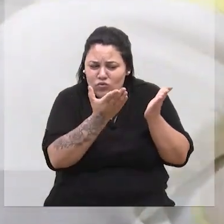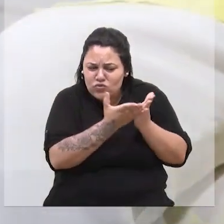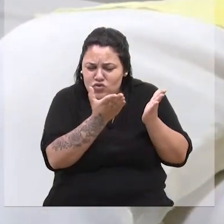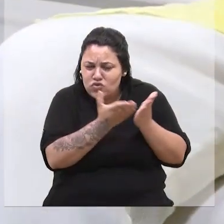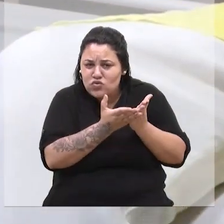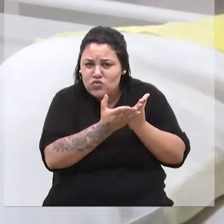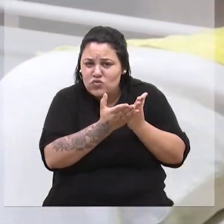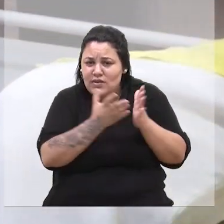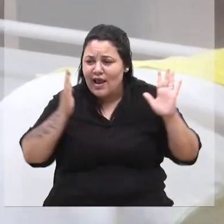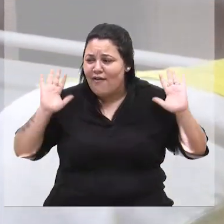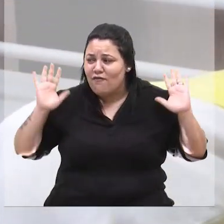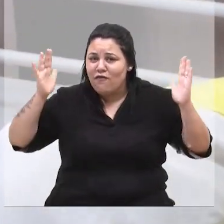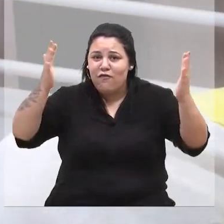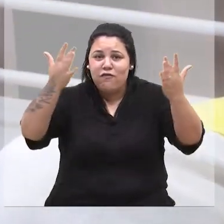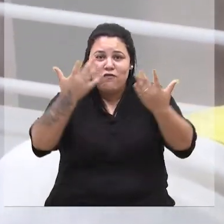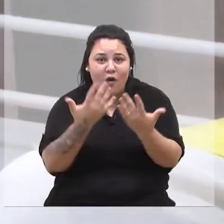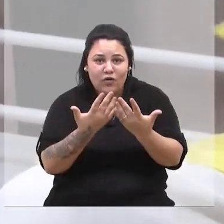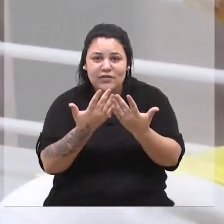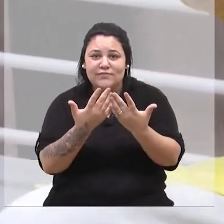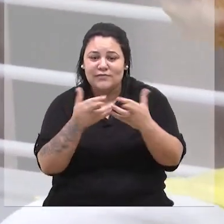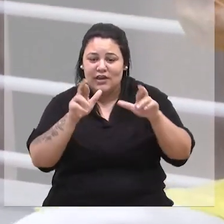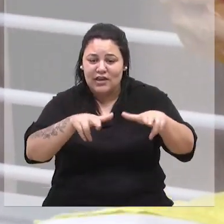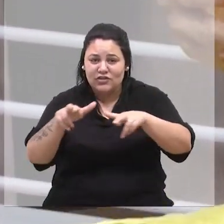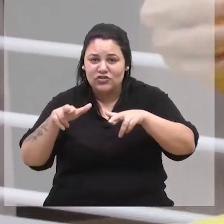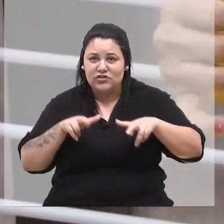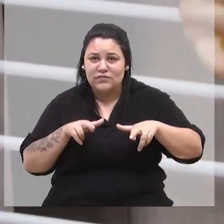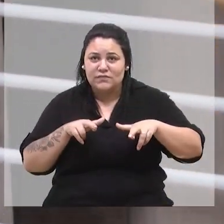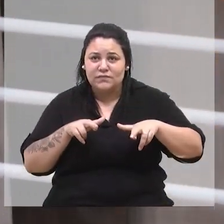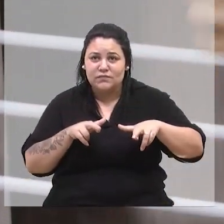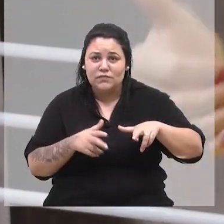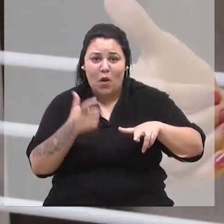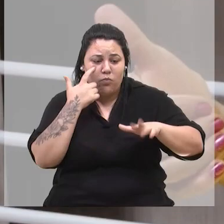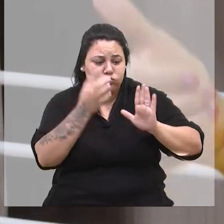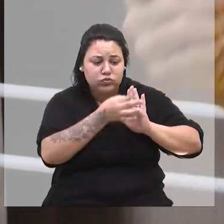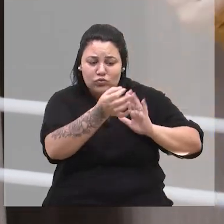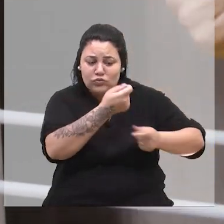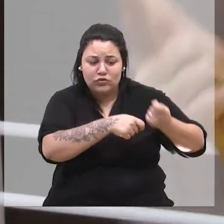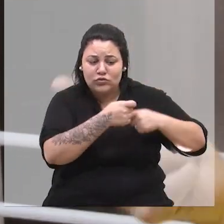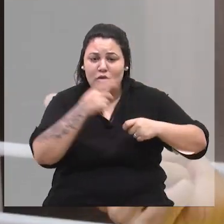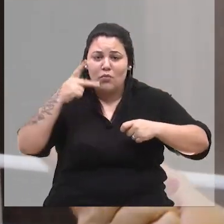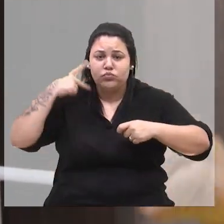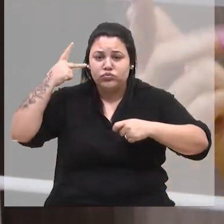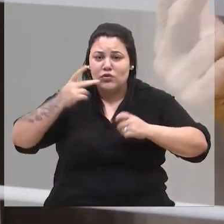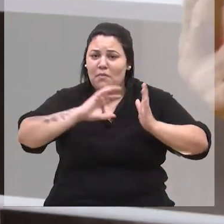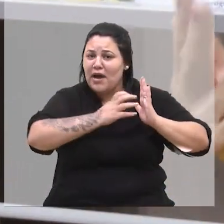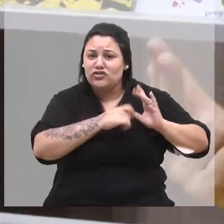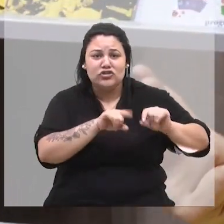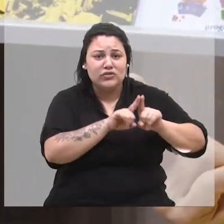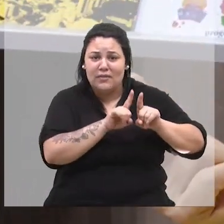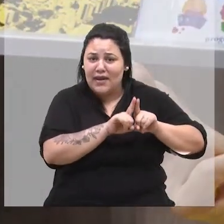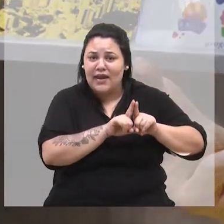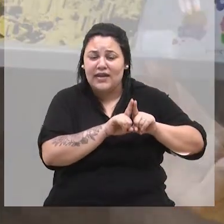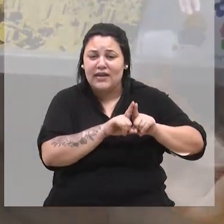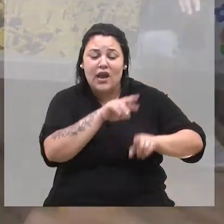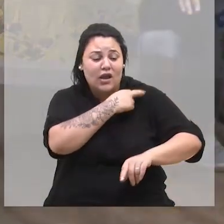realizadas em torno da nossa região, e nesses temas todos, sob o ponto de vista econômico,